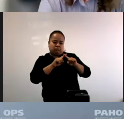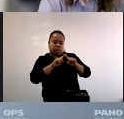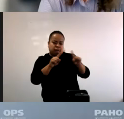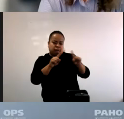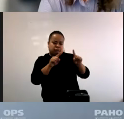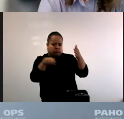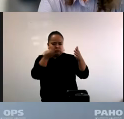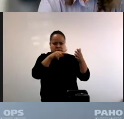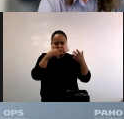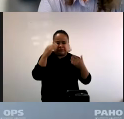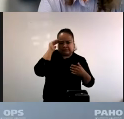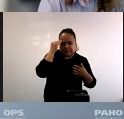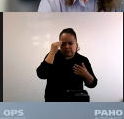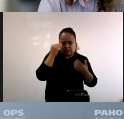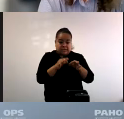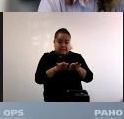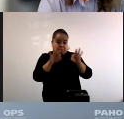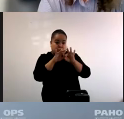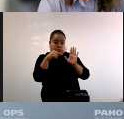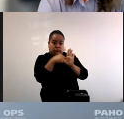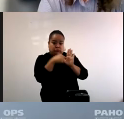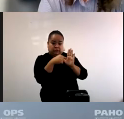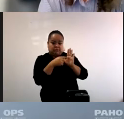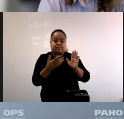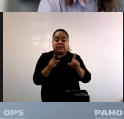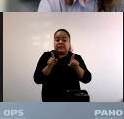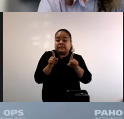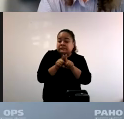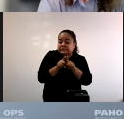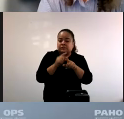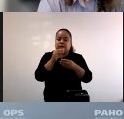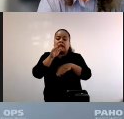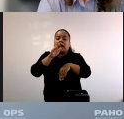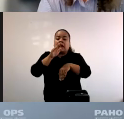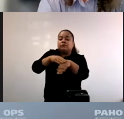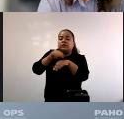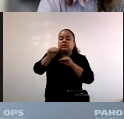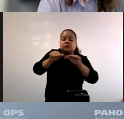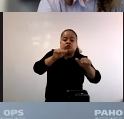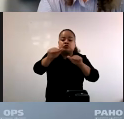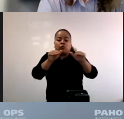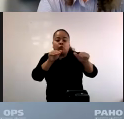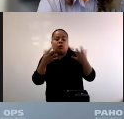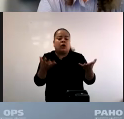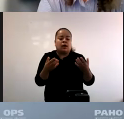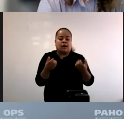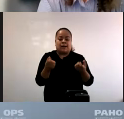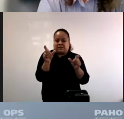evento. Também gostaria de indicar que temos uma participação muito